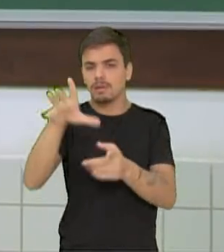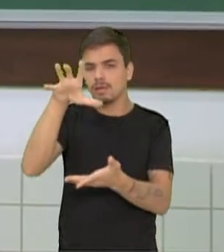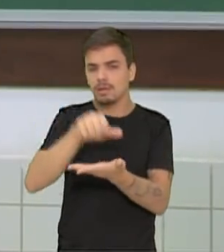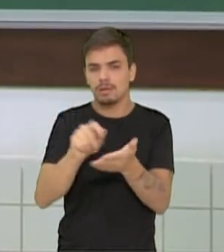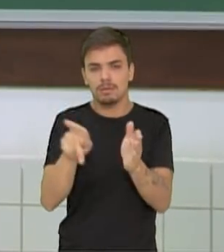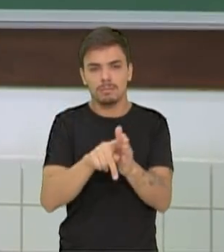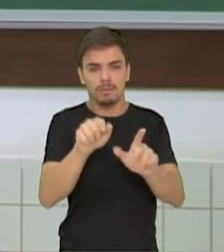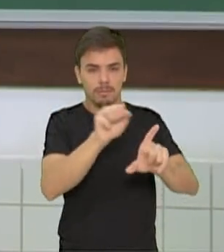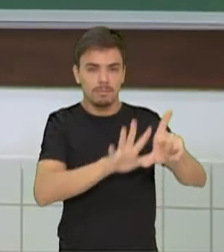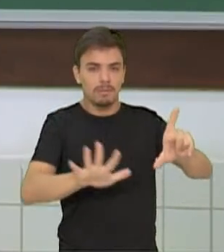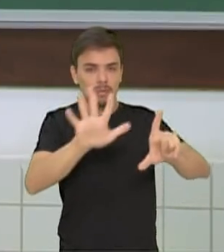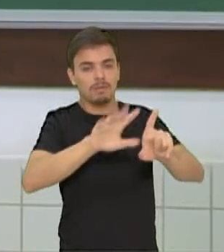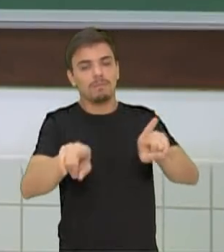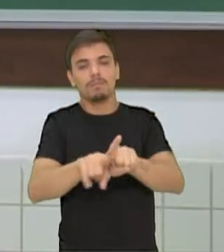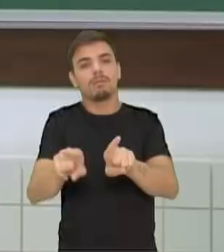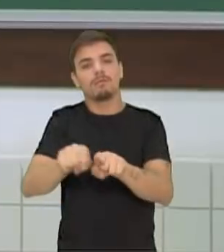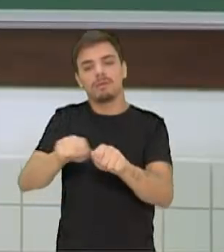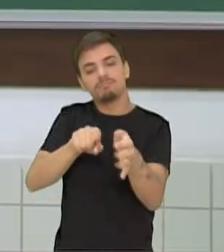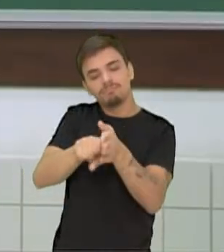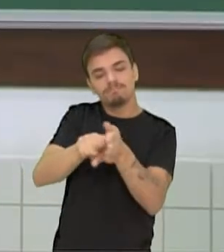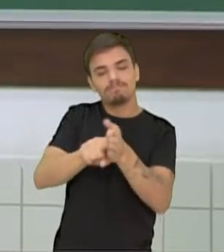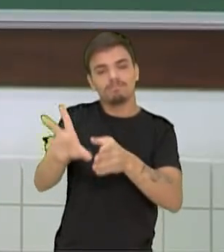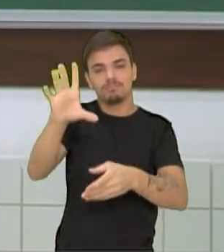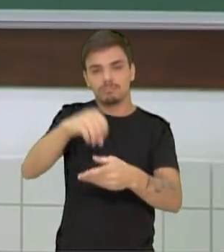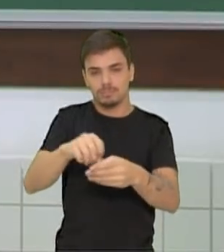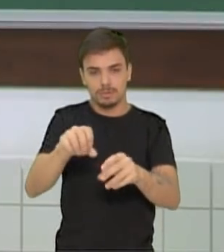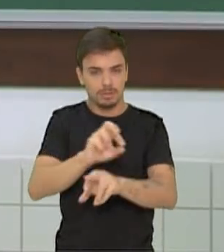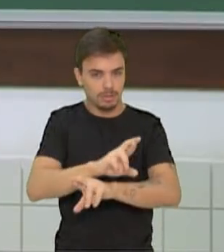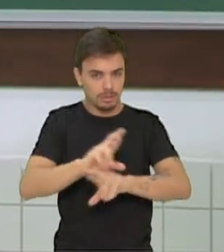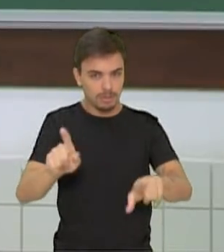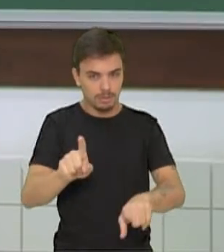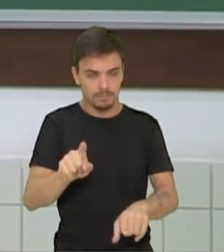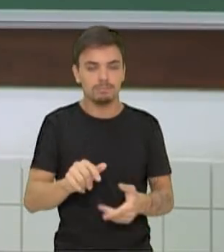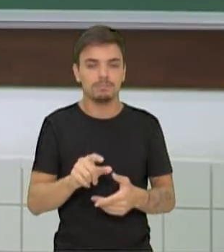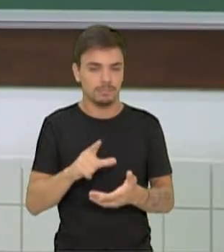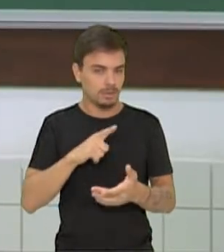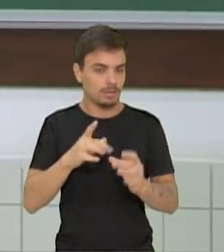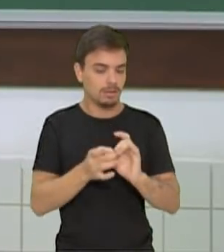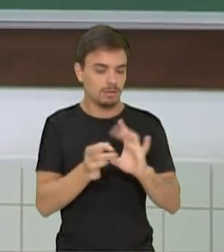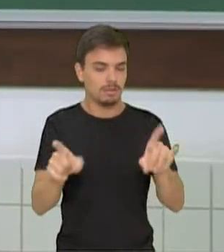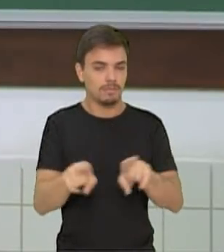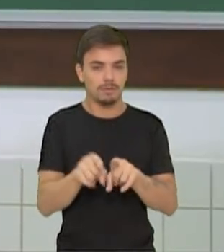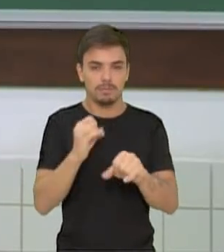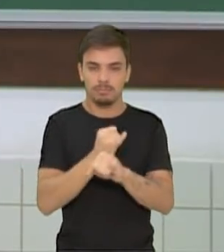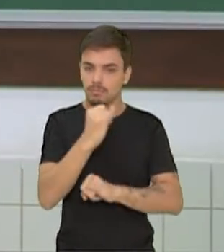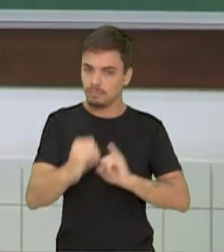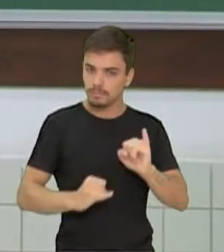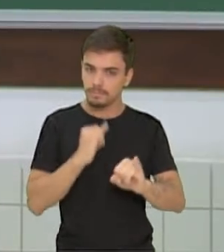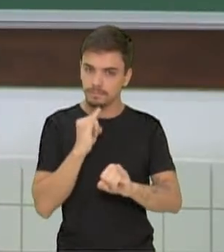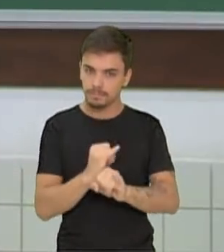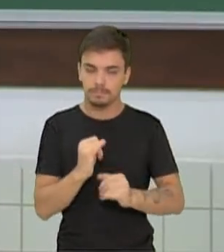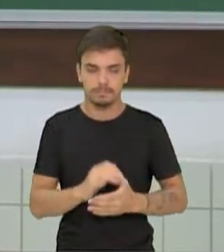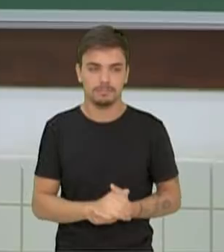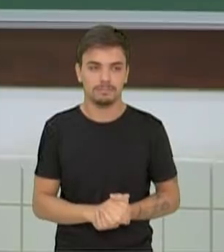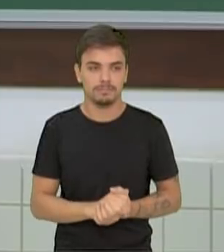na plataforma, faz a pesquisa e pelo streaming está disponível online, quando você tem acesso à internet,